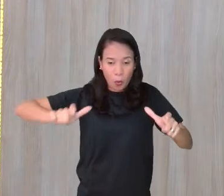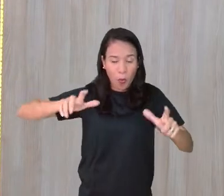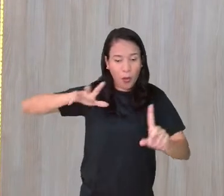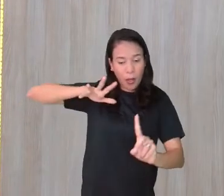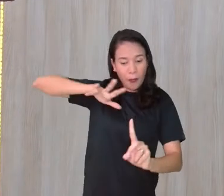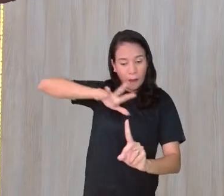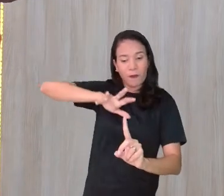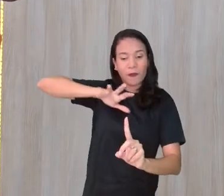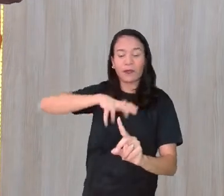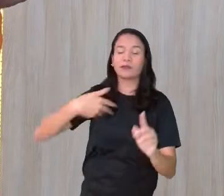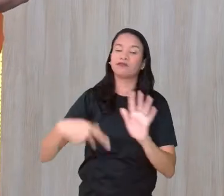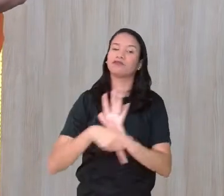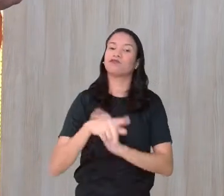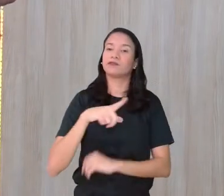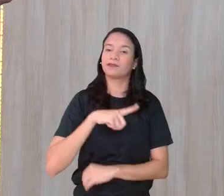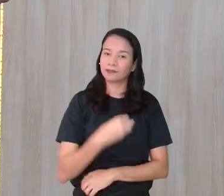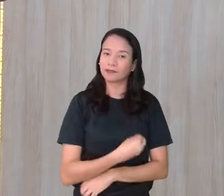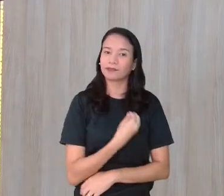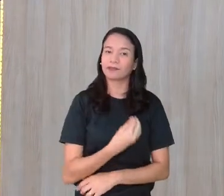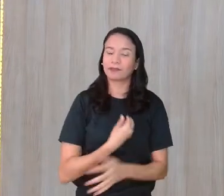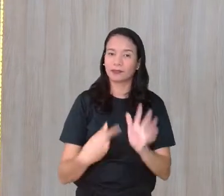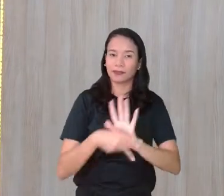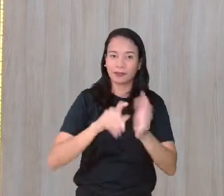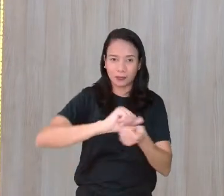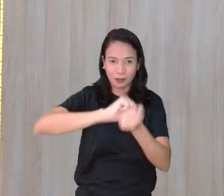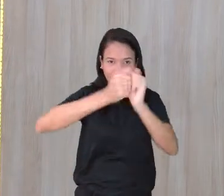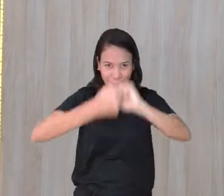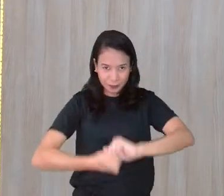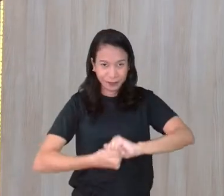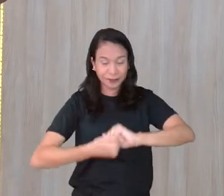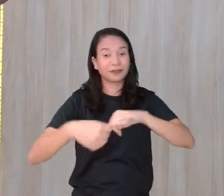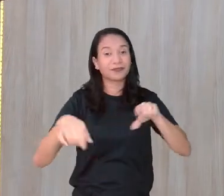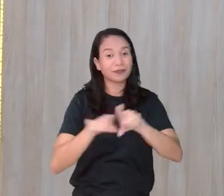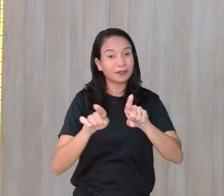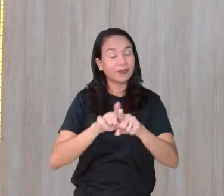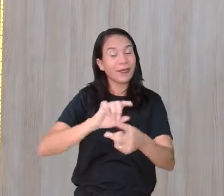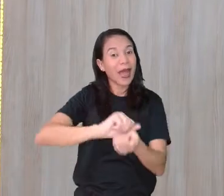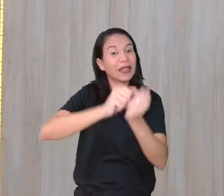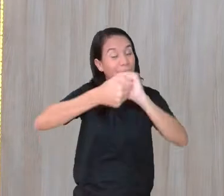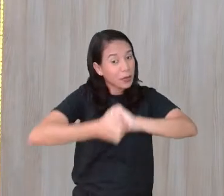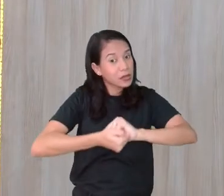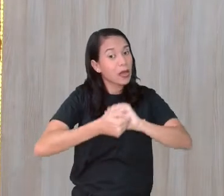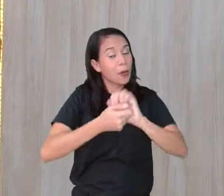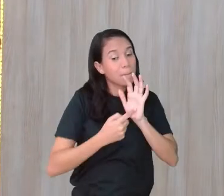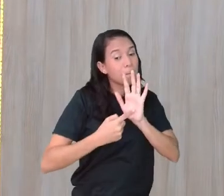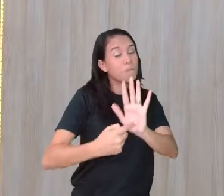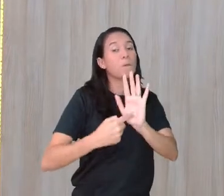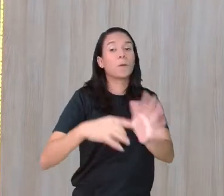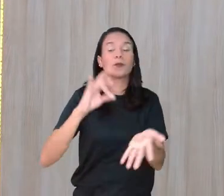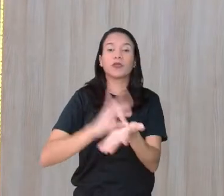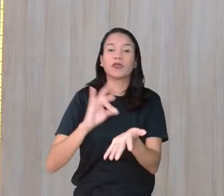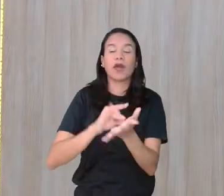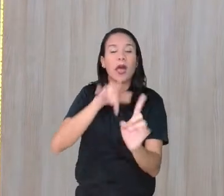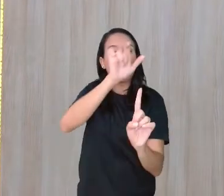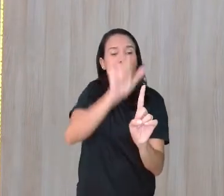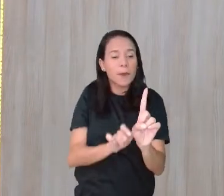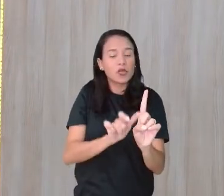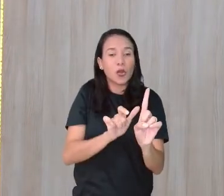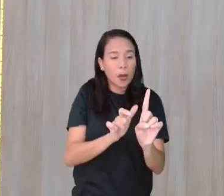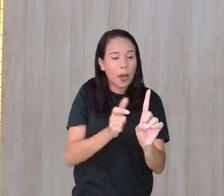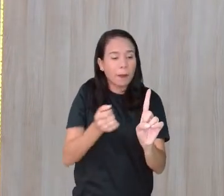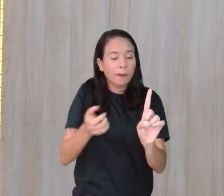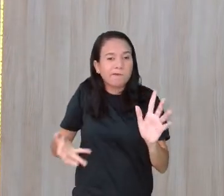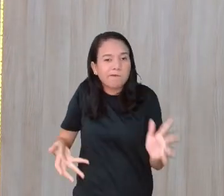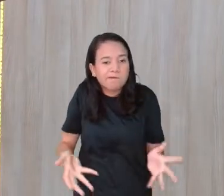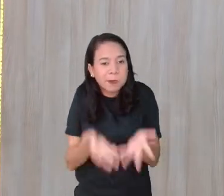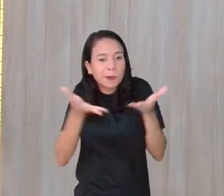elas também favorecem essas adaptações. E que essas adaptações vão acontecer em um indivíduo. Às vezes, a